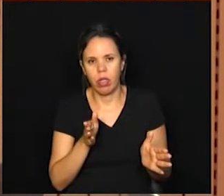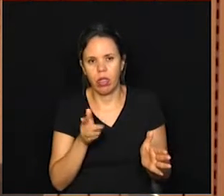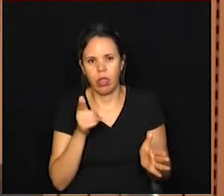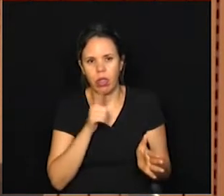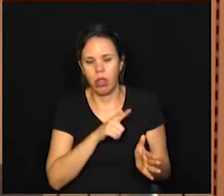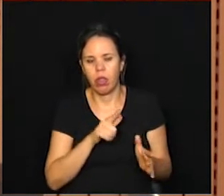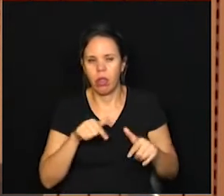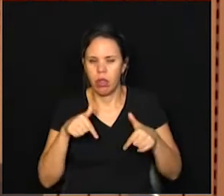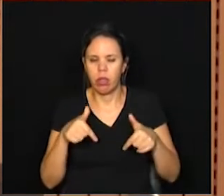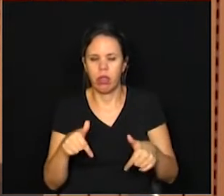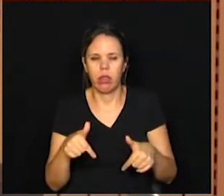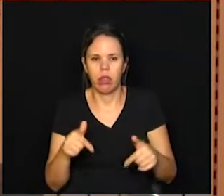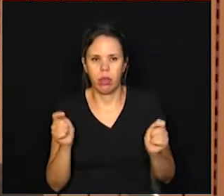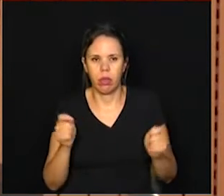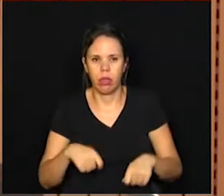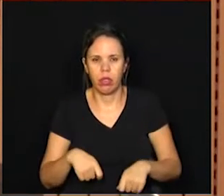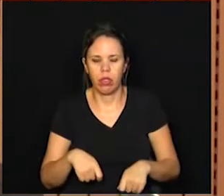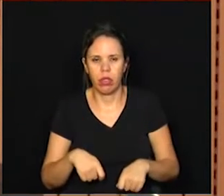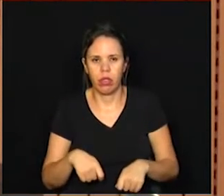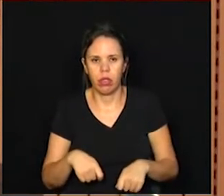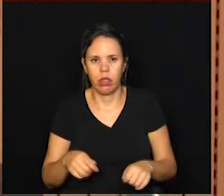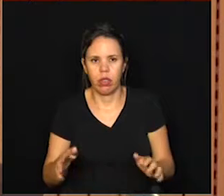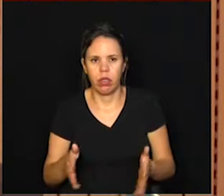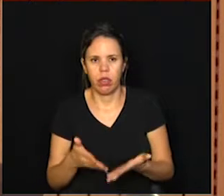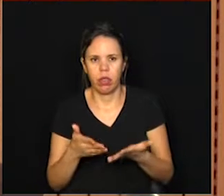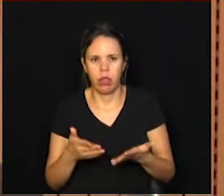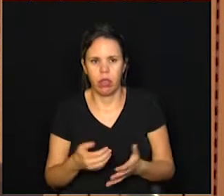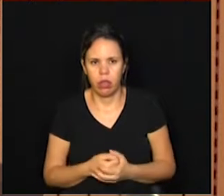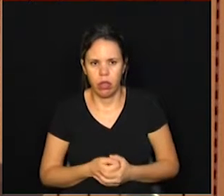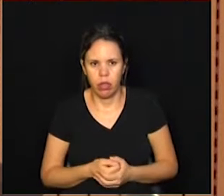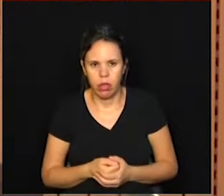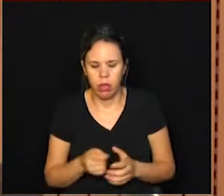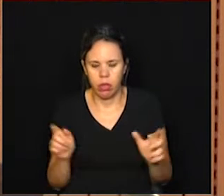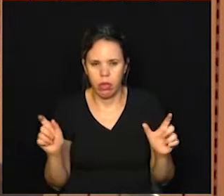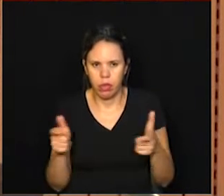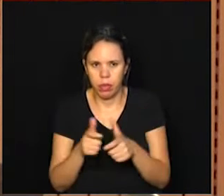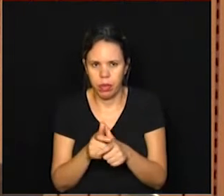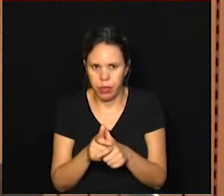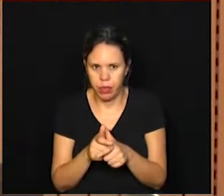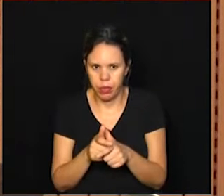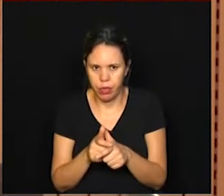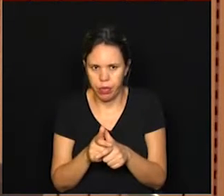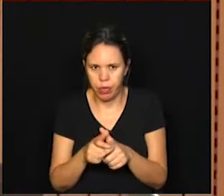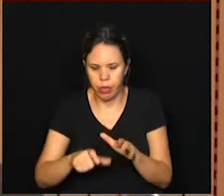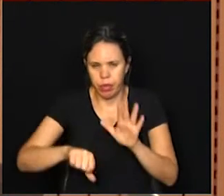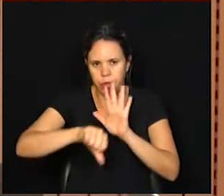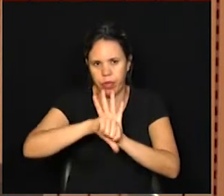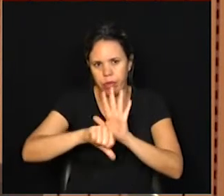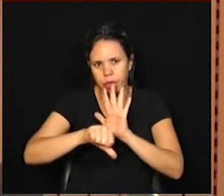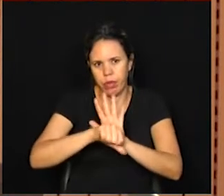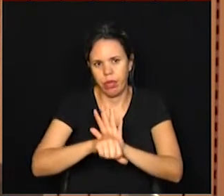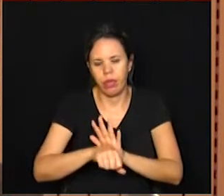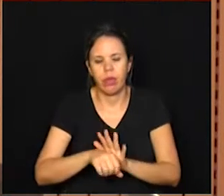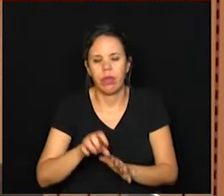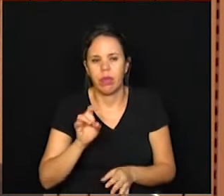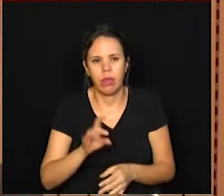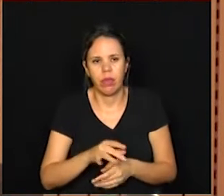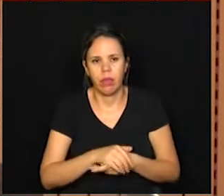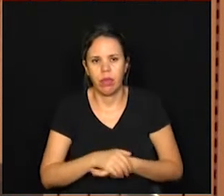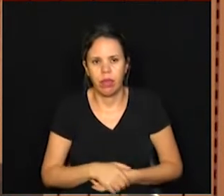uma atitude que poderia promover a diminuição desse crime. Porque